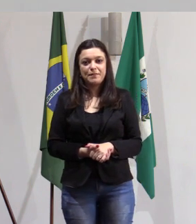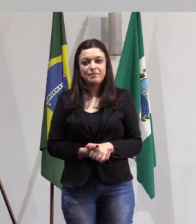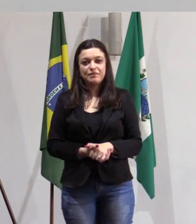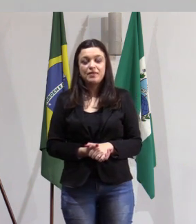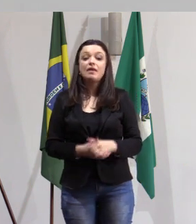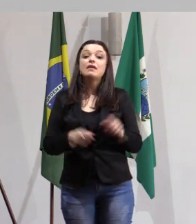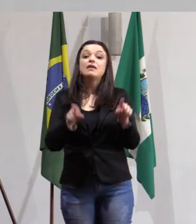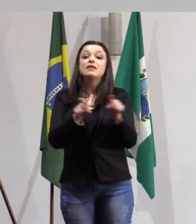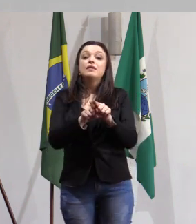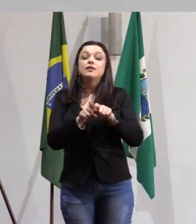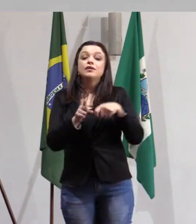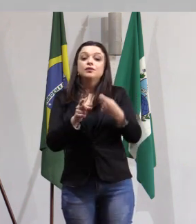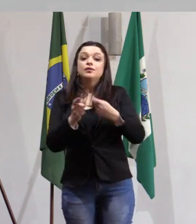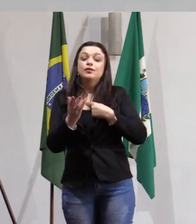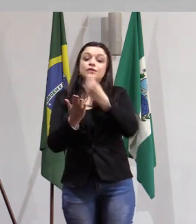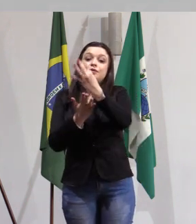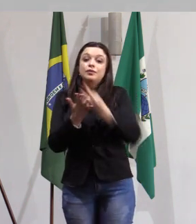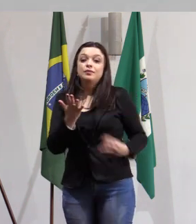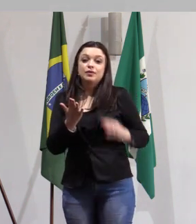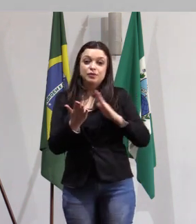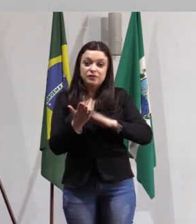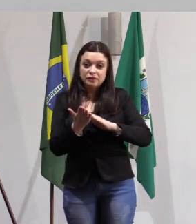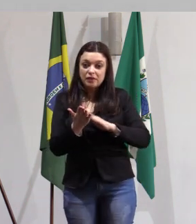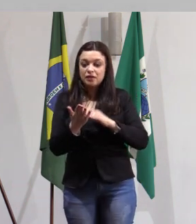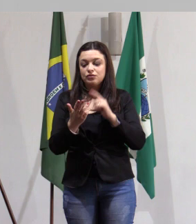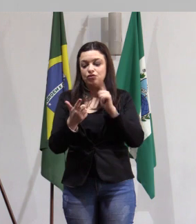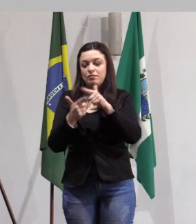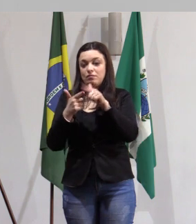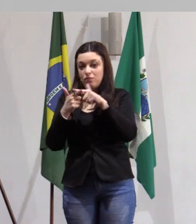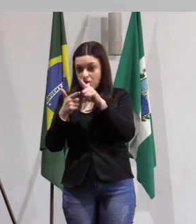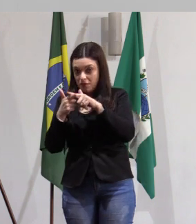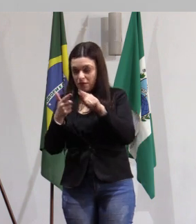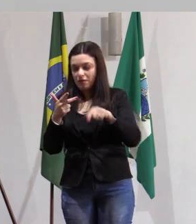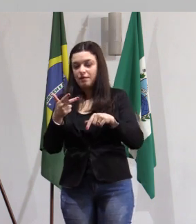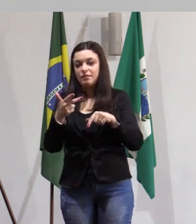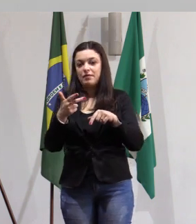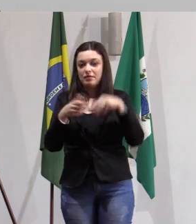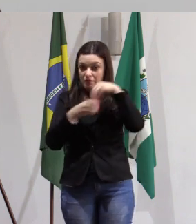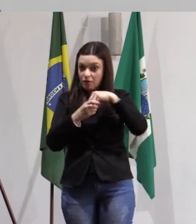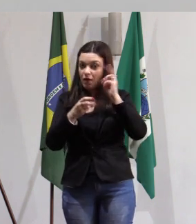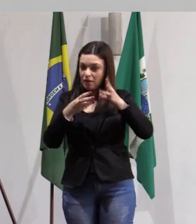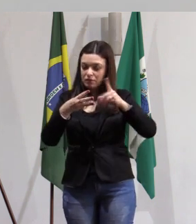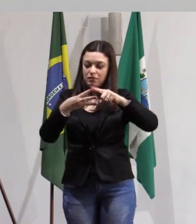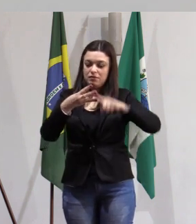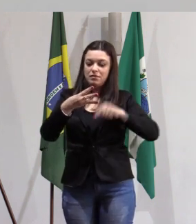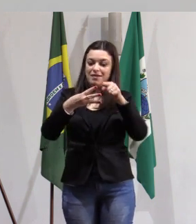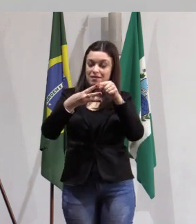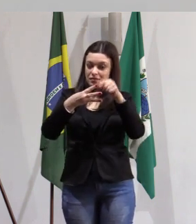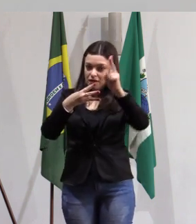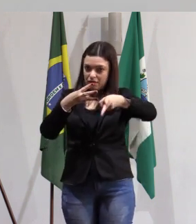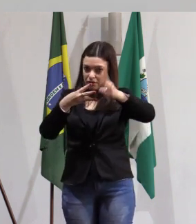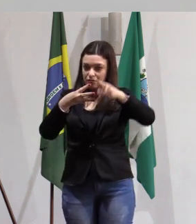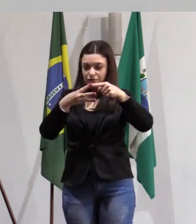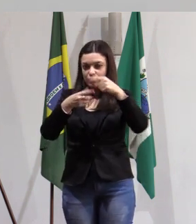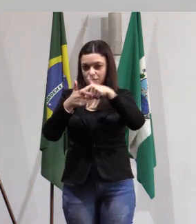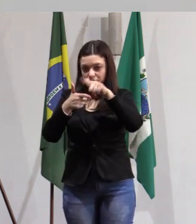Impropriedades do texto, inconstitucionalidades. Terceiro grande problema, as organizações